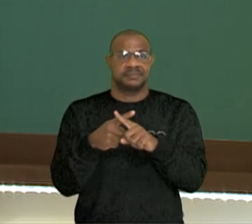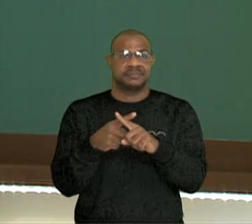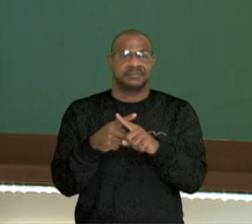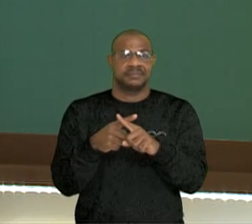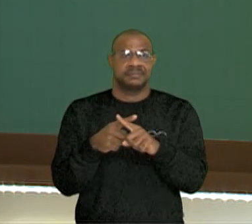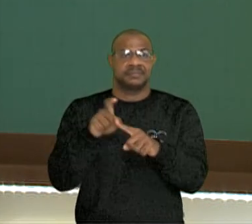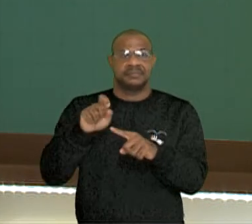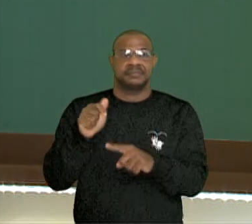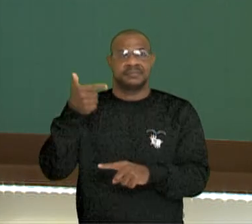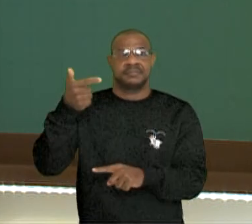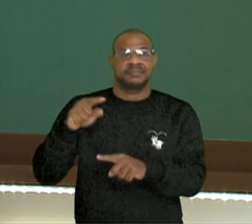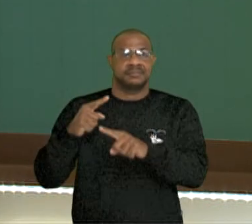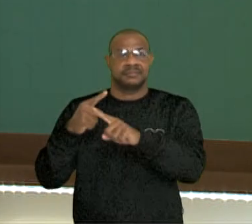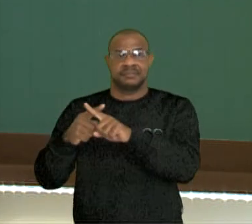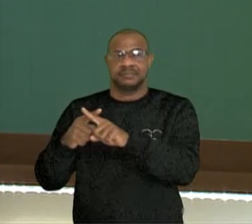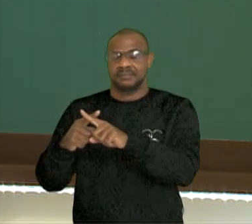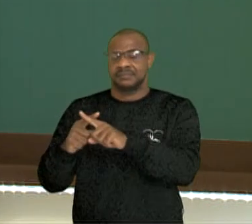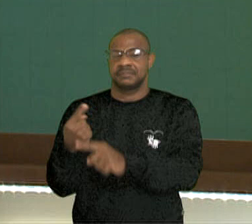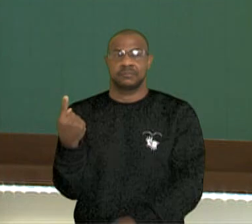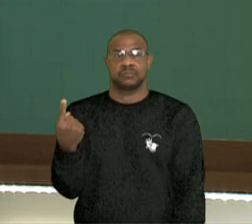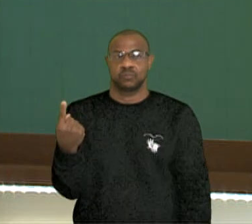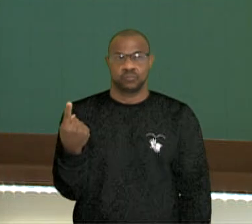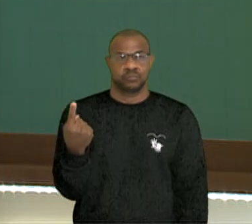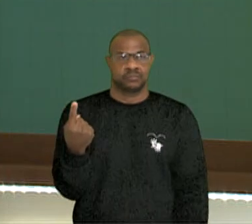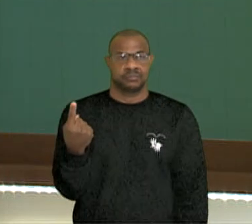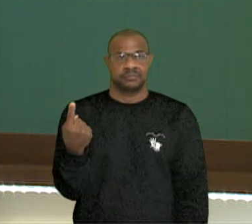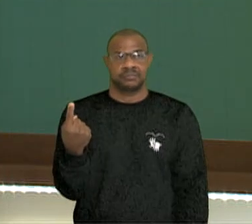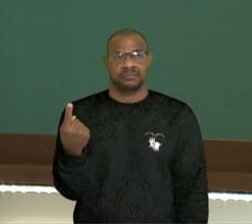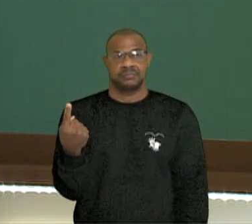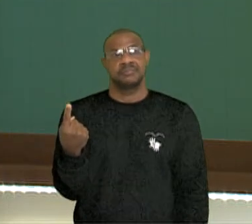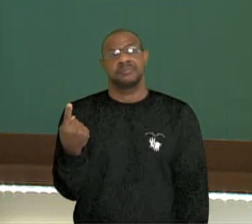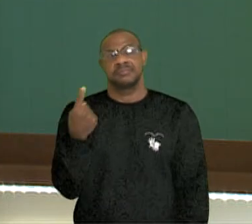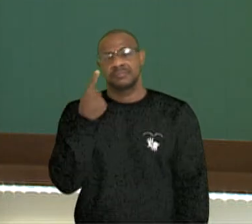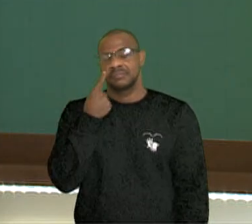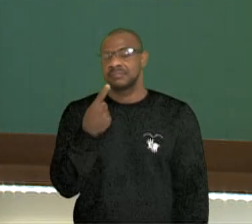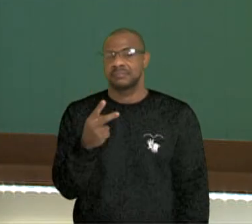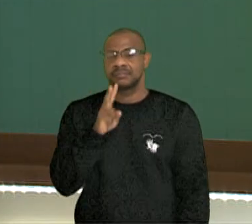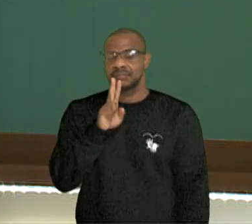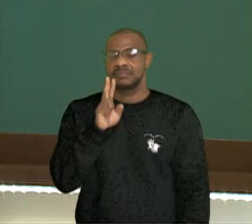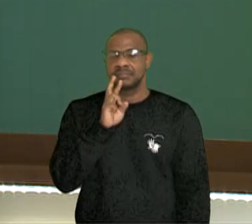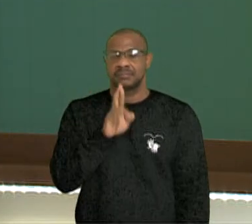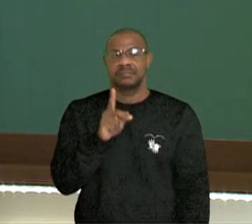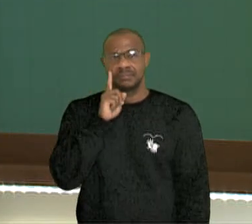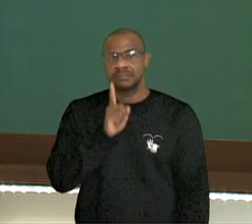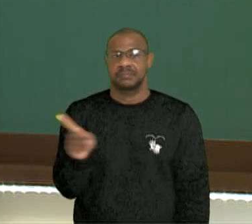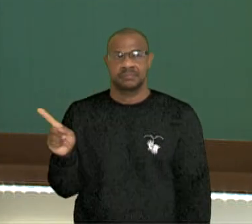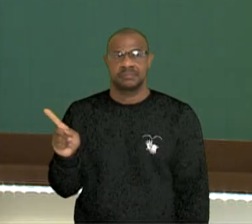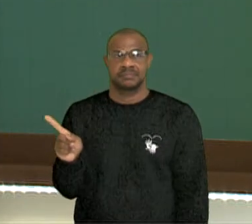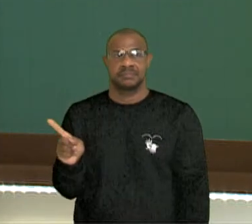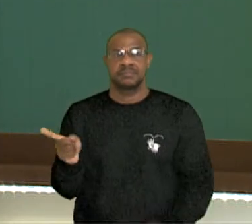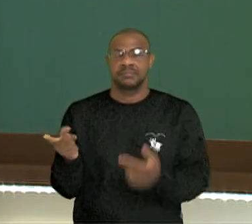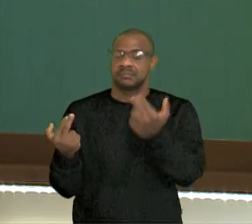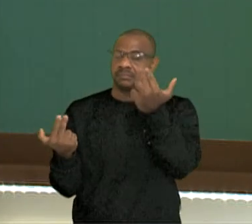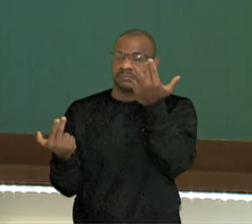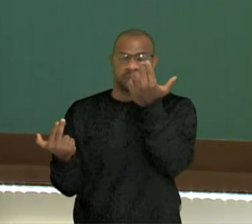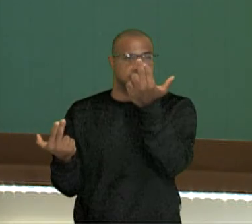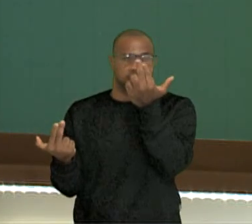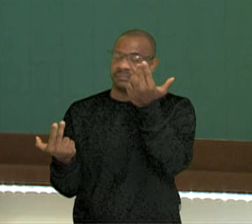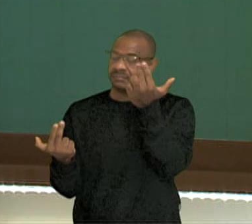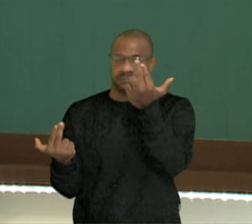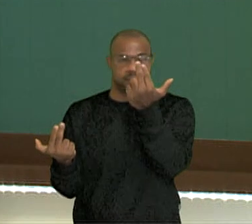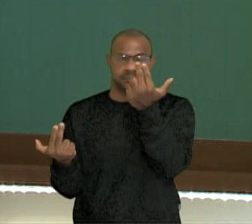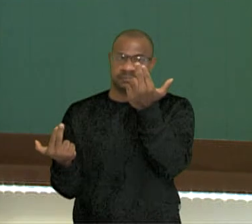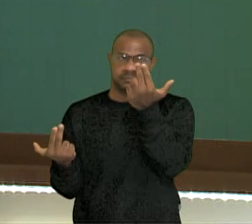eu extraí, que veio da raiz, e esse segundo. Então, 2 vezes 1, 2, x ao quadrado. Beleza, é o